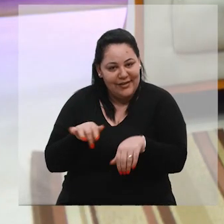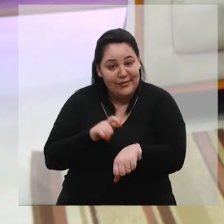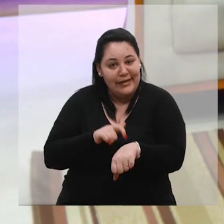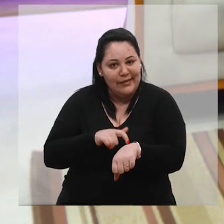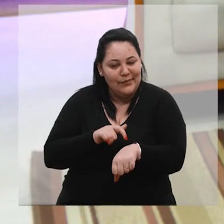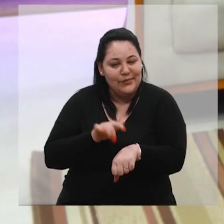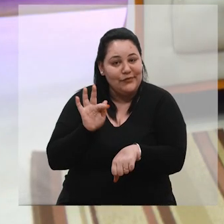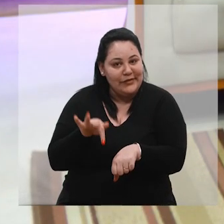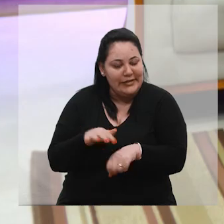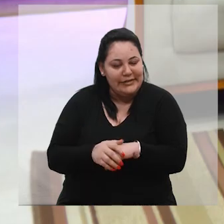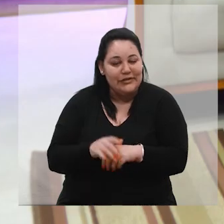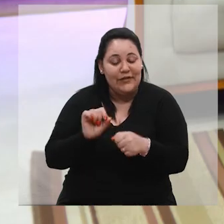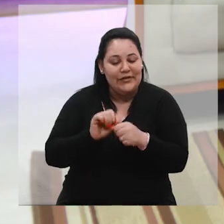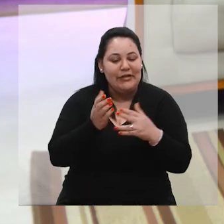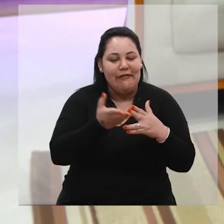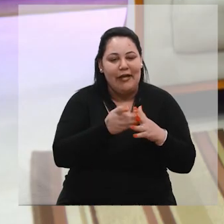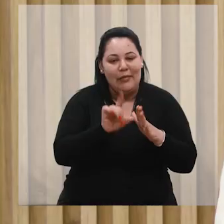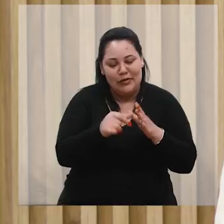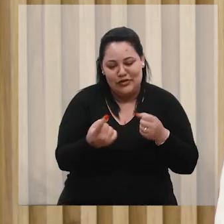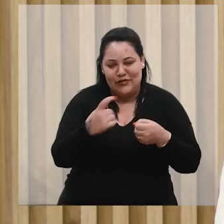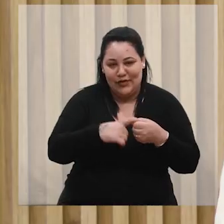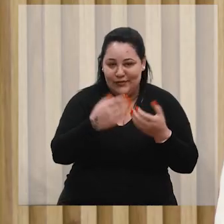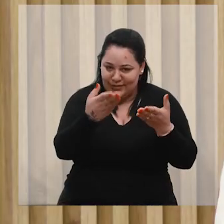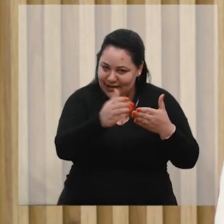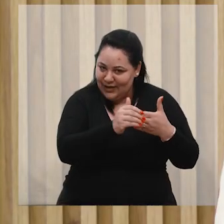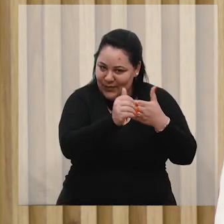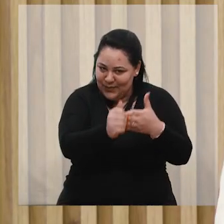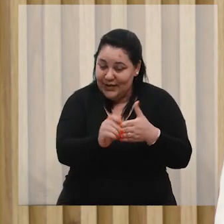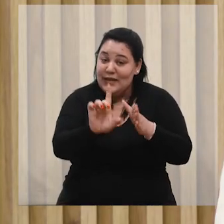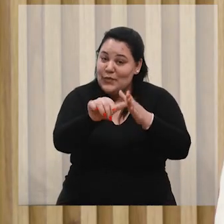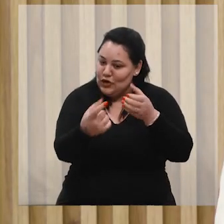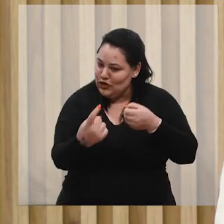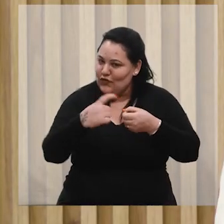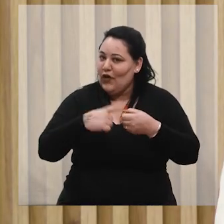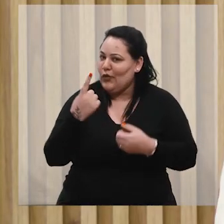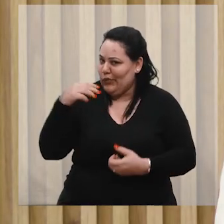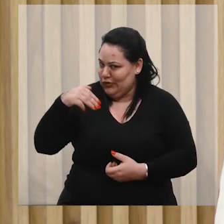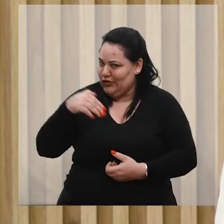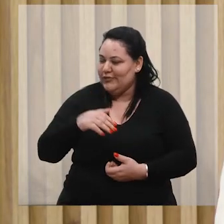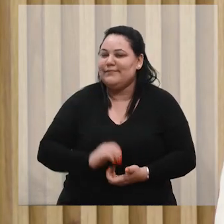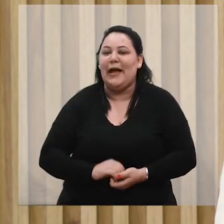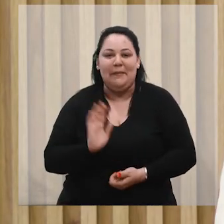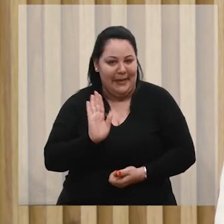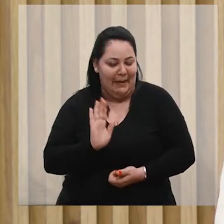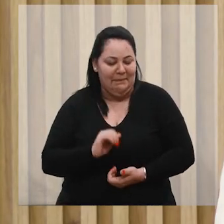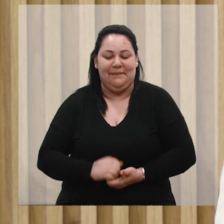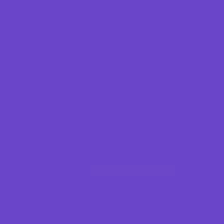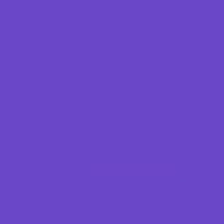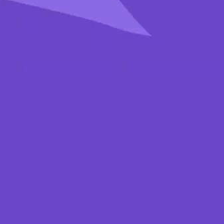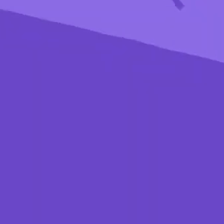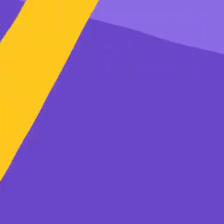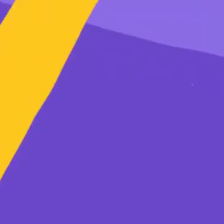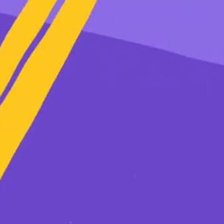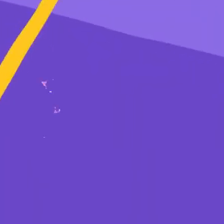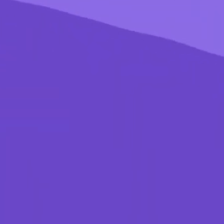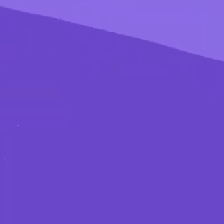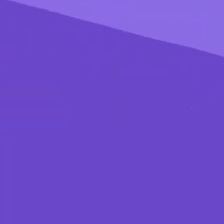nós vamos fazer um intervalinho, né? Nós já voltamos. Você que está nos assistindo, nós voltamos em 1 minutinho. Até logo.